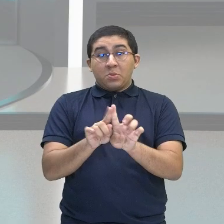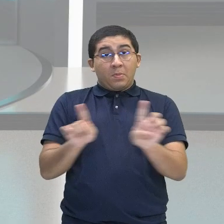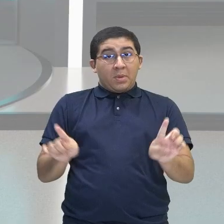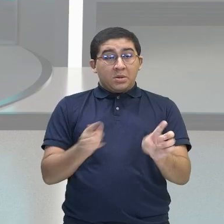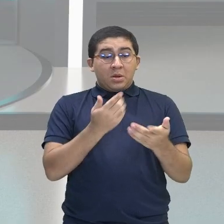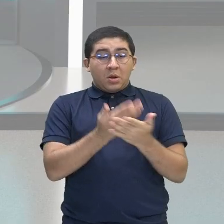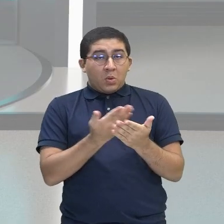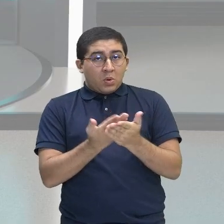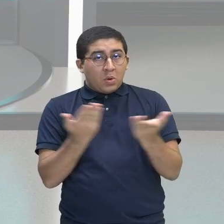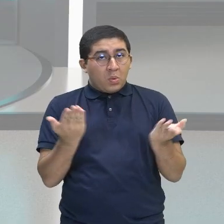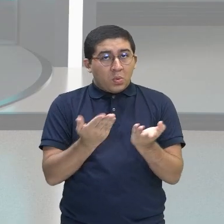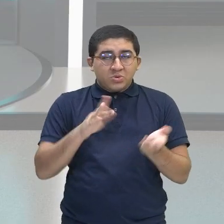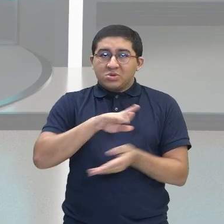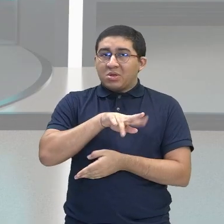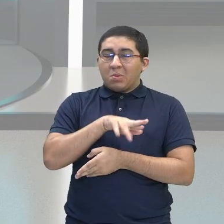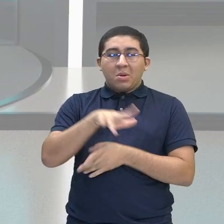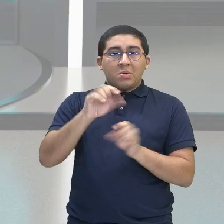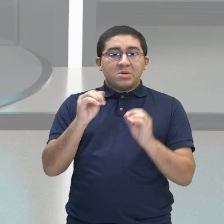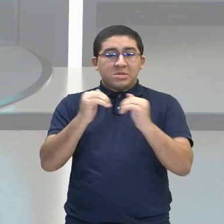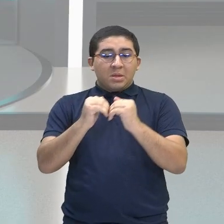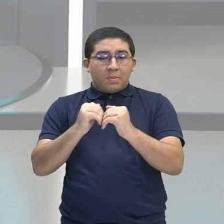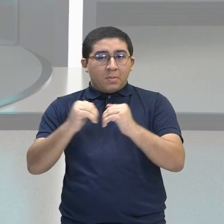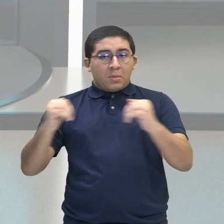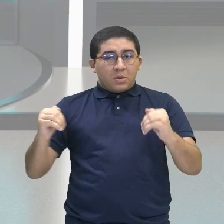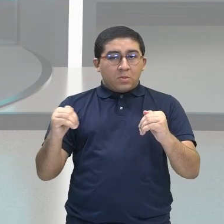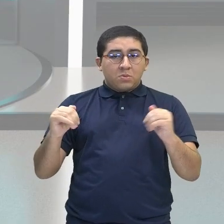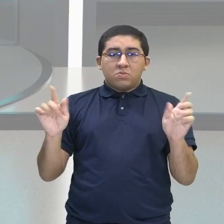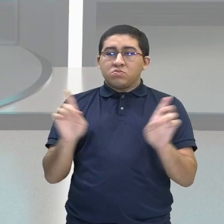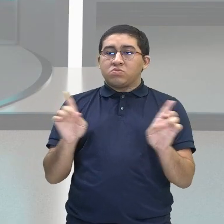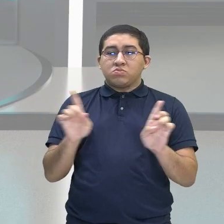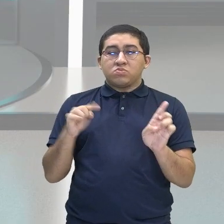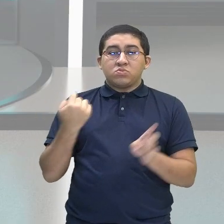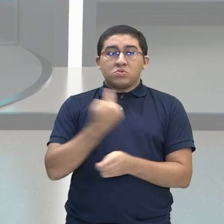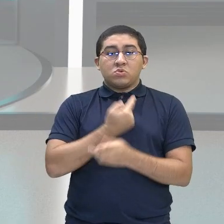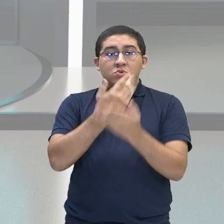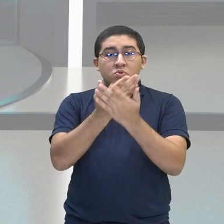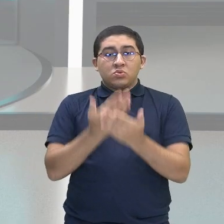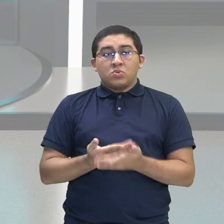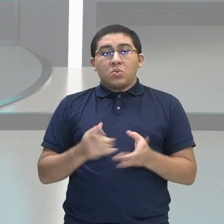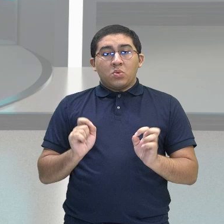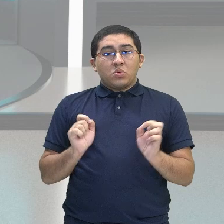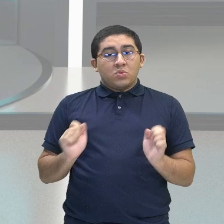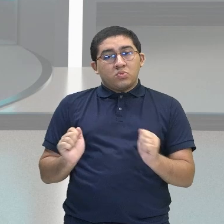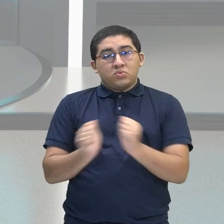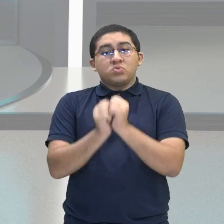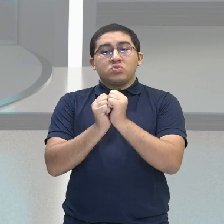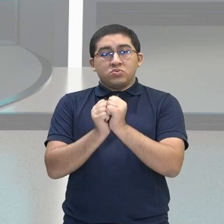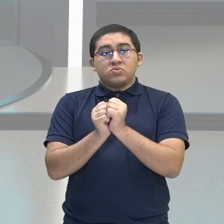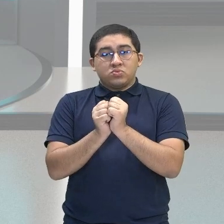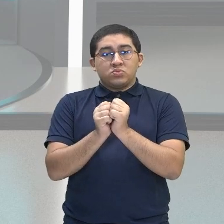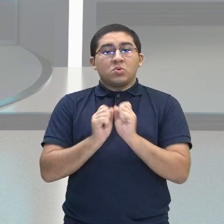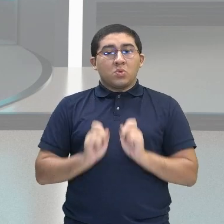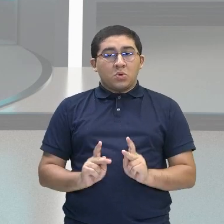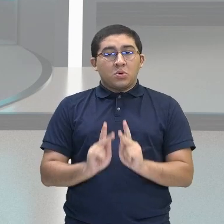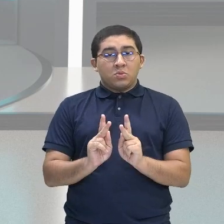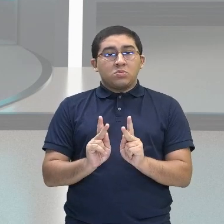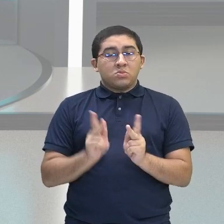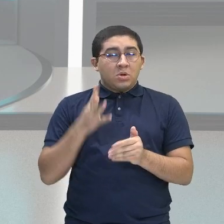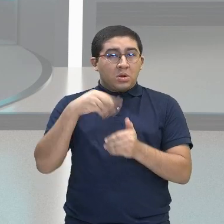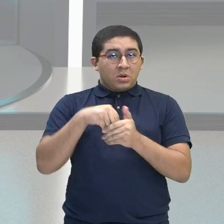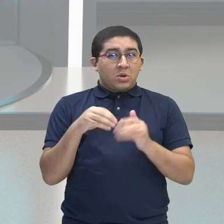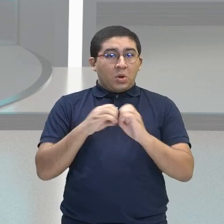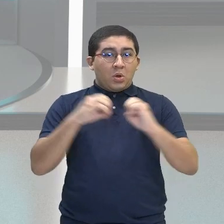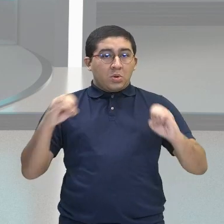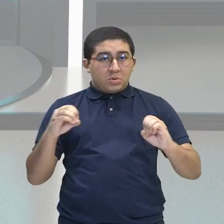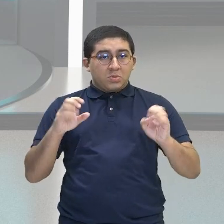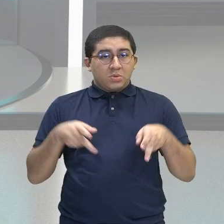aula eles de forma isolada, nós vamos trabalhar eles de forma juntas numa mesma oração,